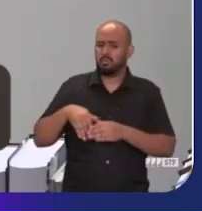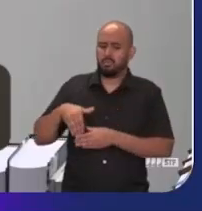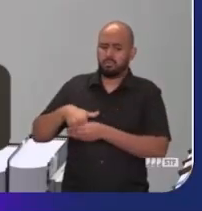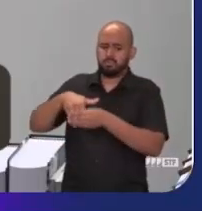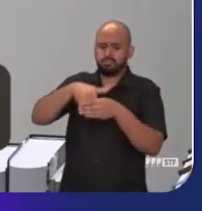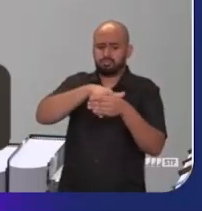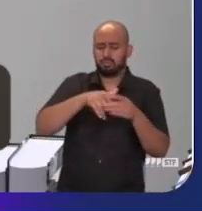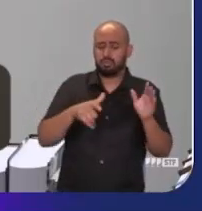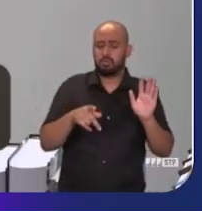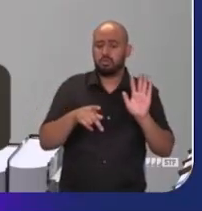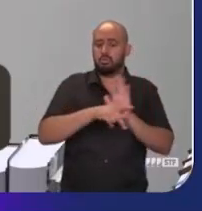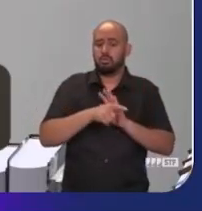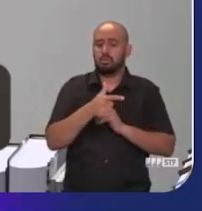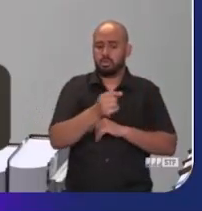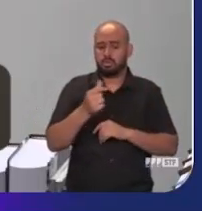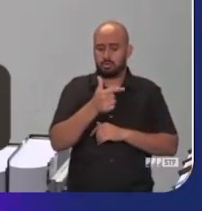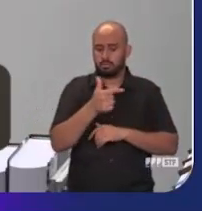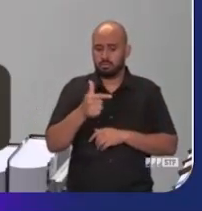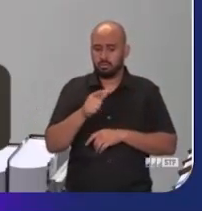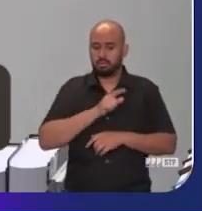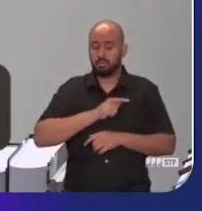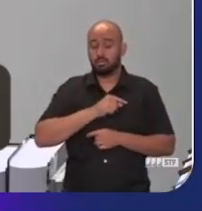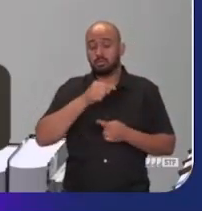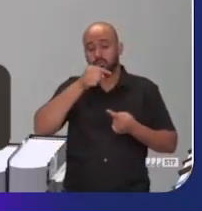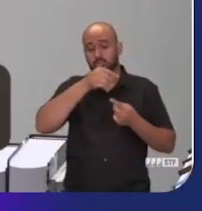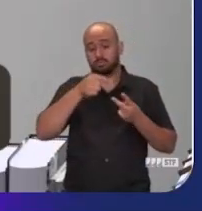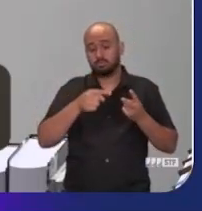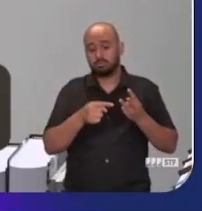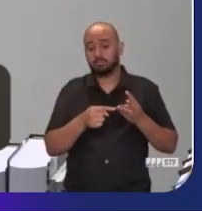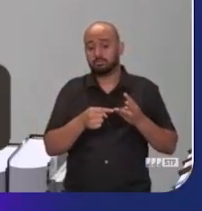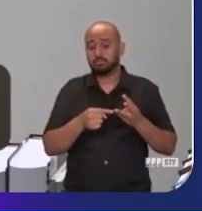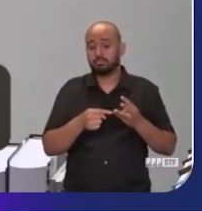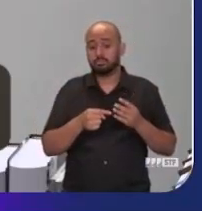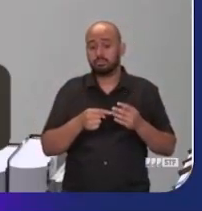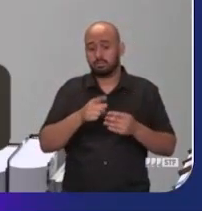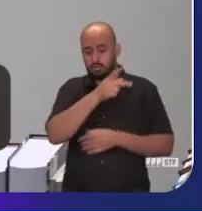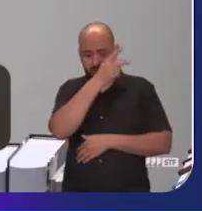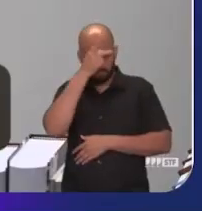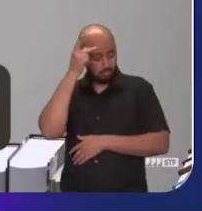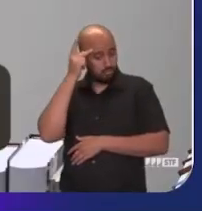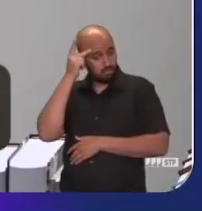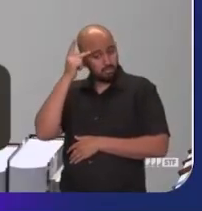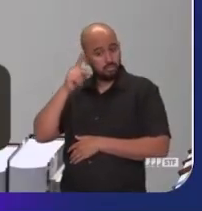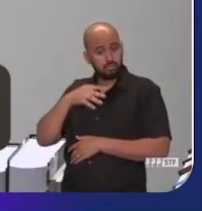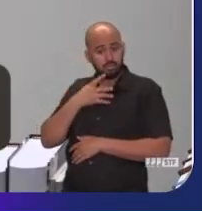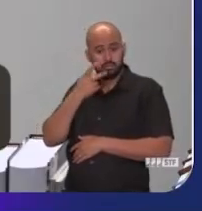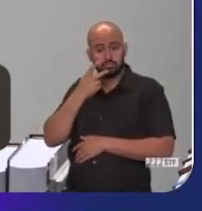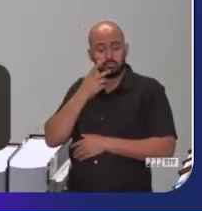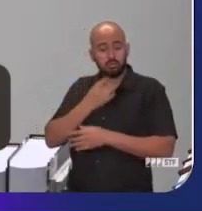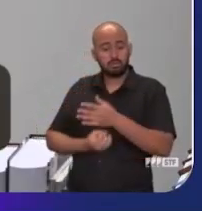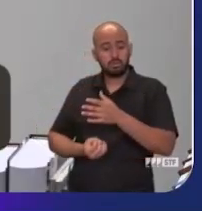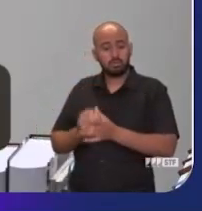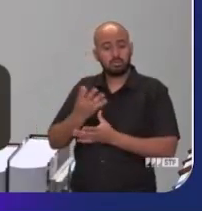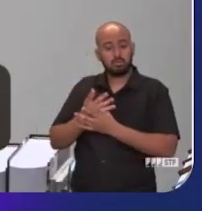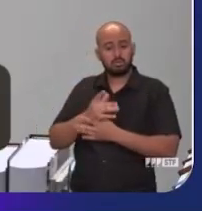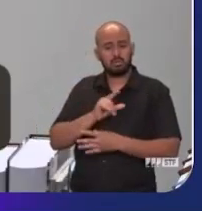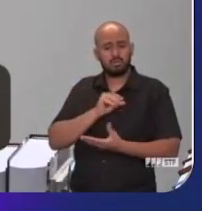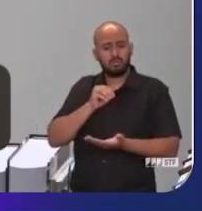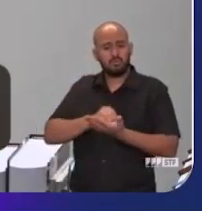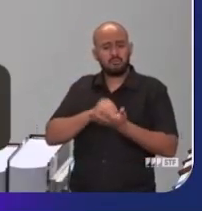eleições de 2022. Dentre eles, dizem eles, pessoas consideradas geradoras de